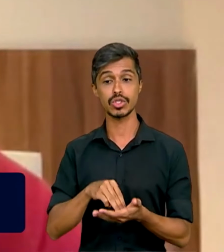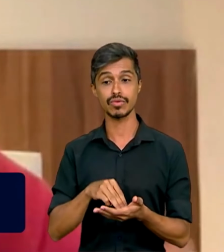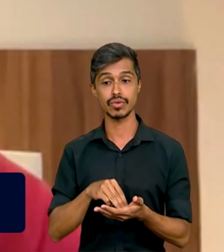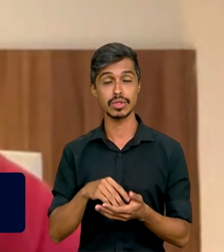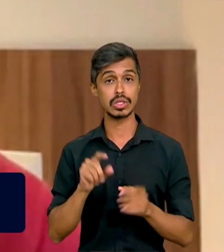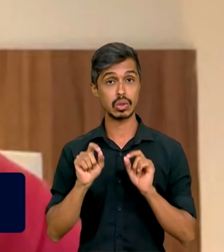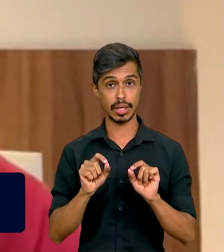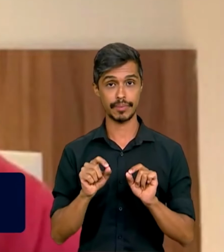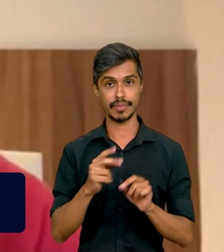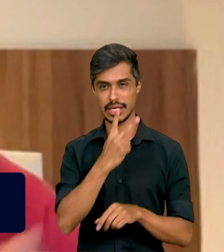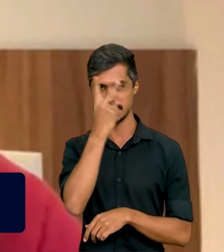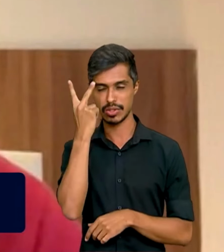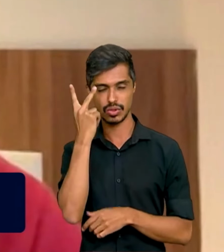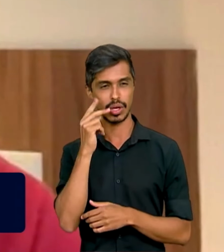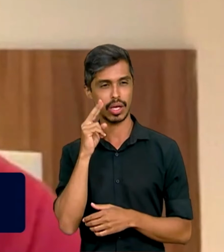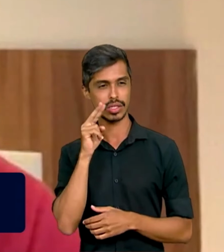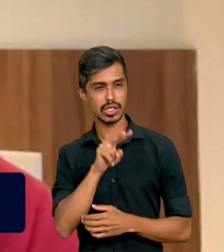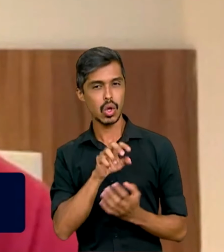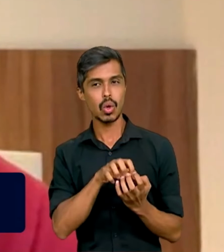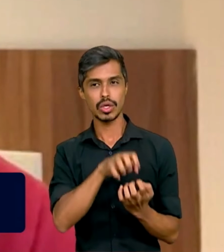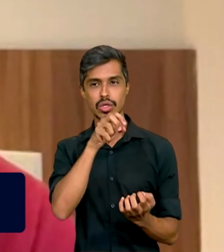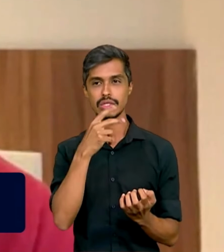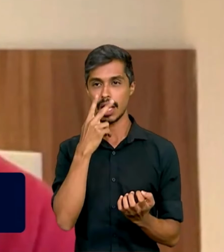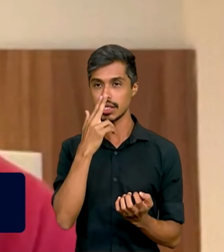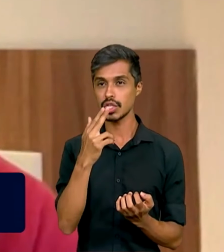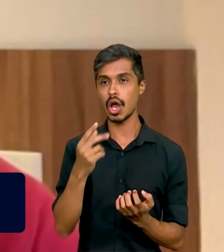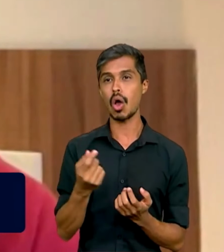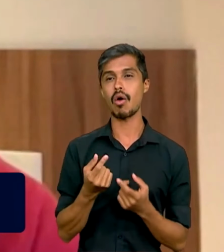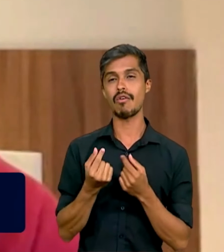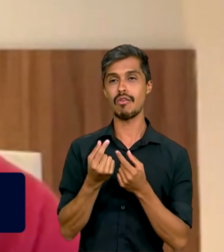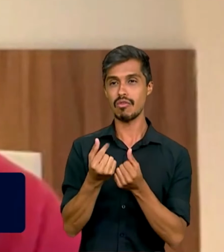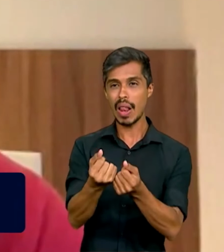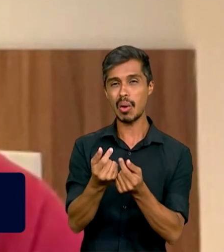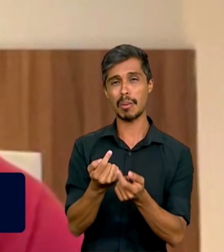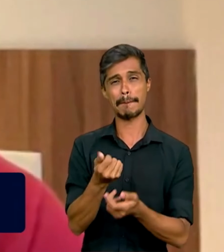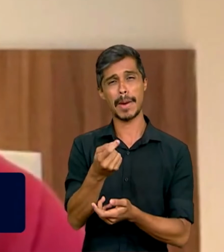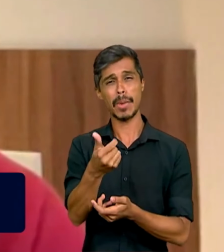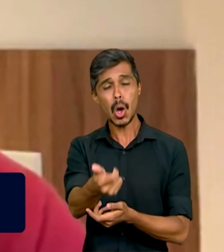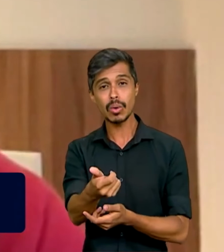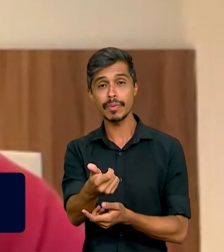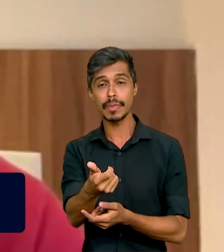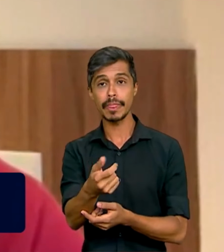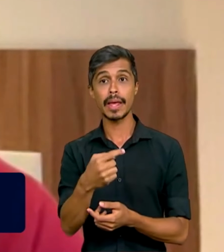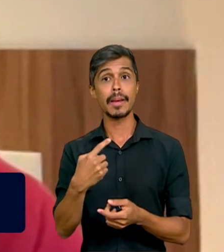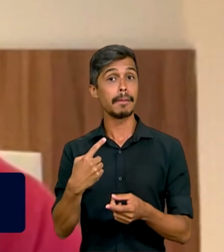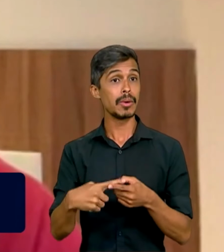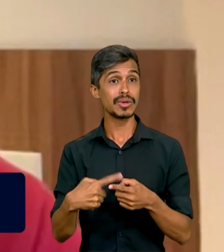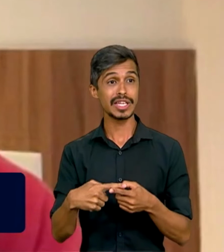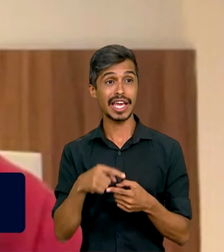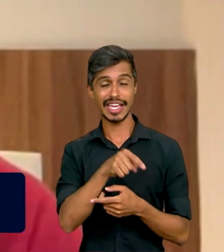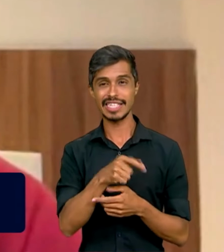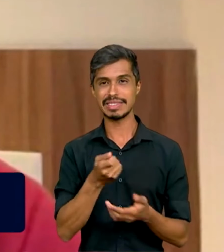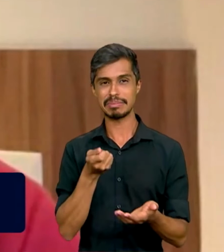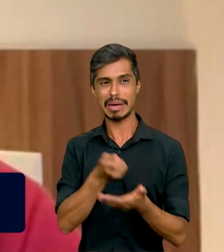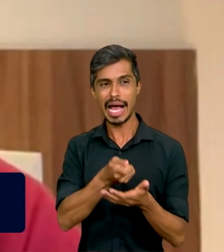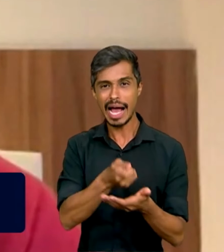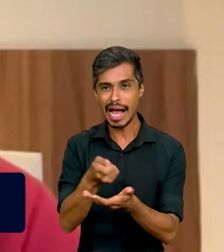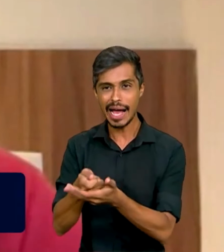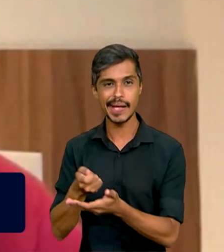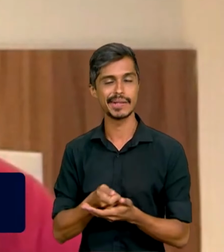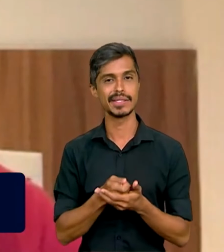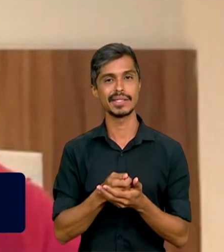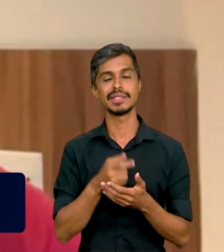para as pessoas acharem, para os idosos acharem o valor insuficiente, quanto para eles terem que gastar